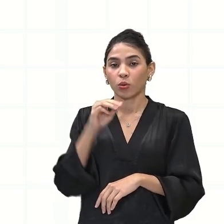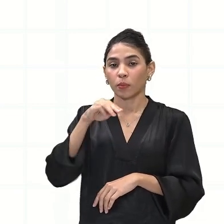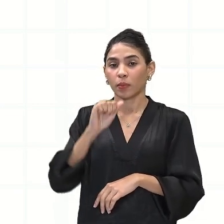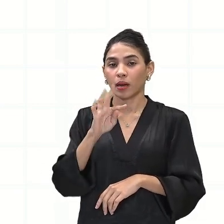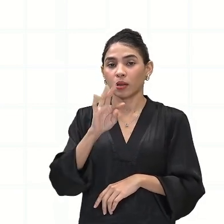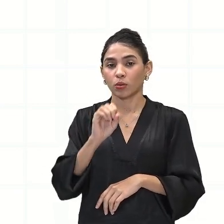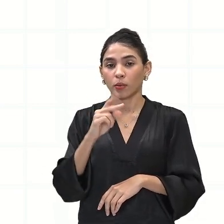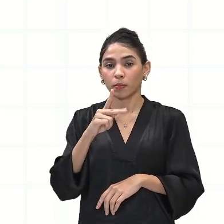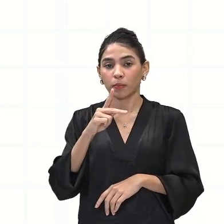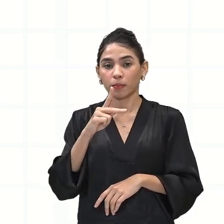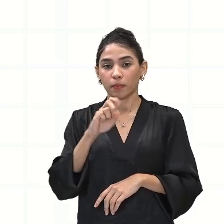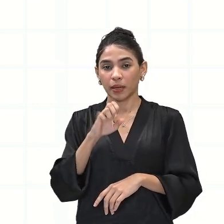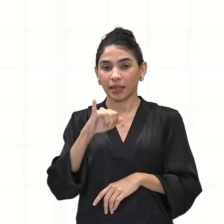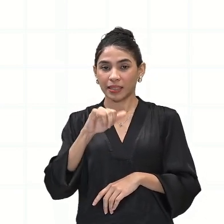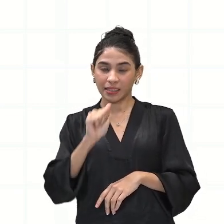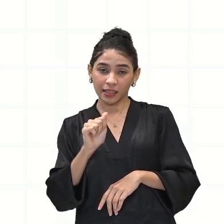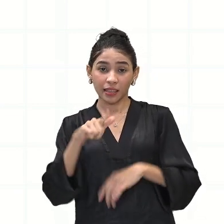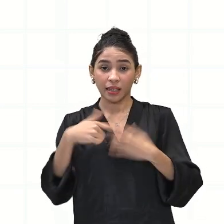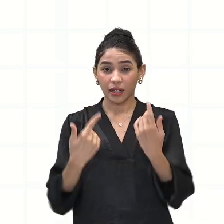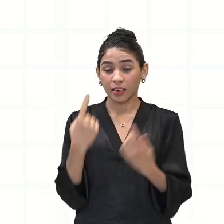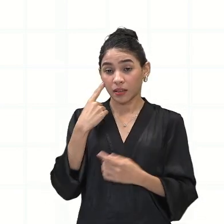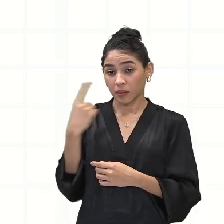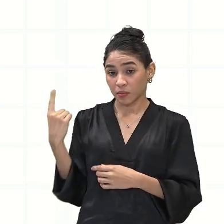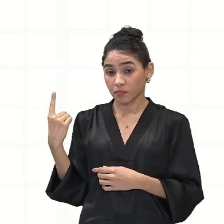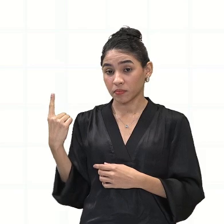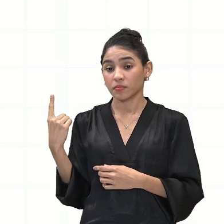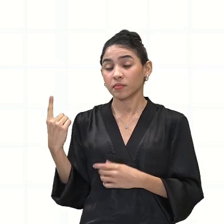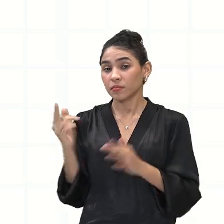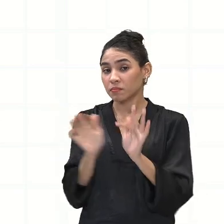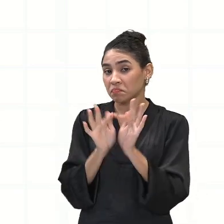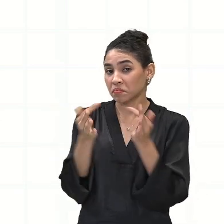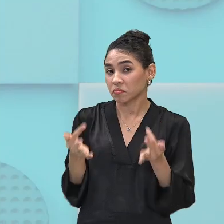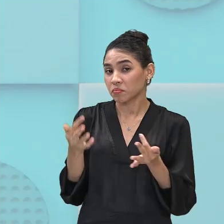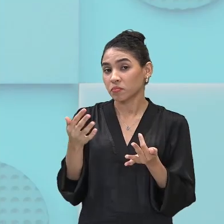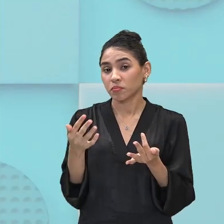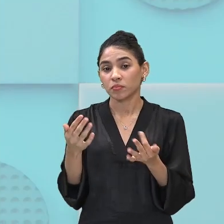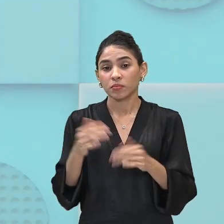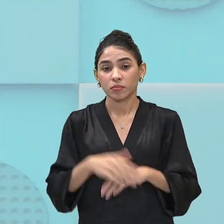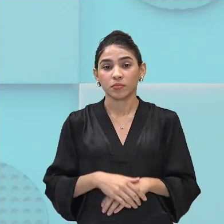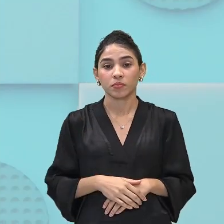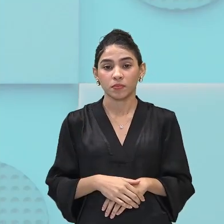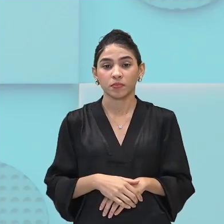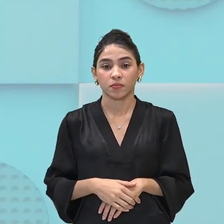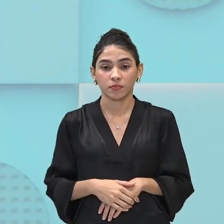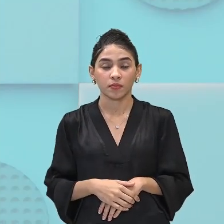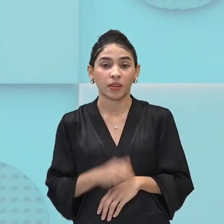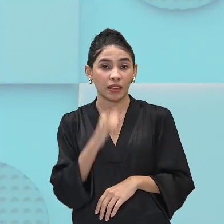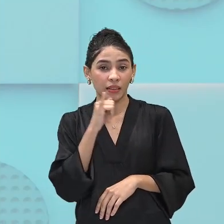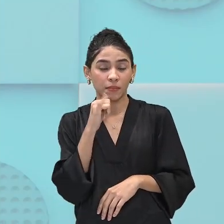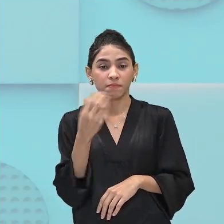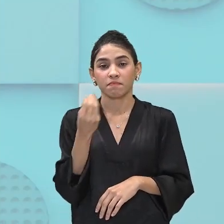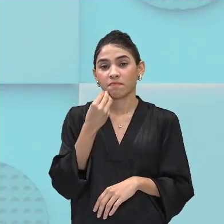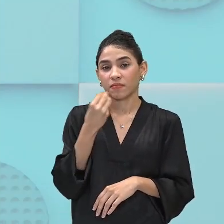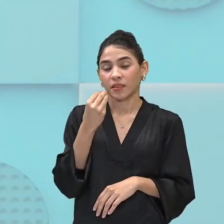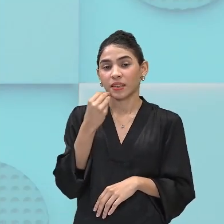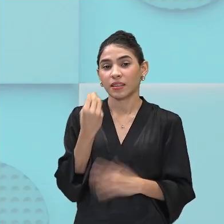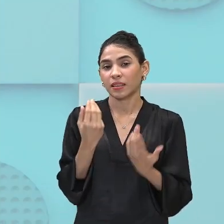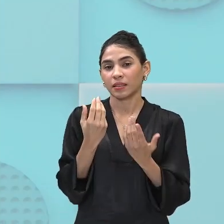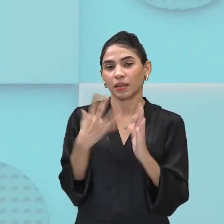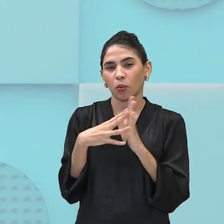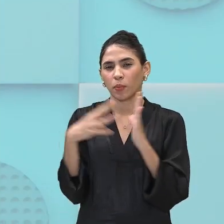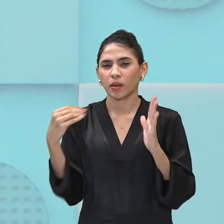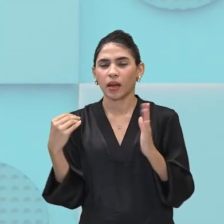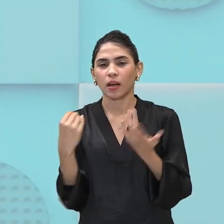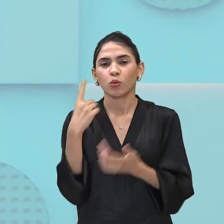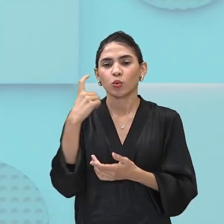onomatopeia, perfeito? Esse é um nível bastante simples de onomatopeia, né? Uma coisa assim que a gente tenta fazer, imitar o som do animal, o